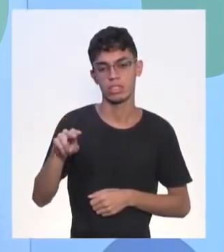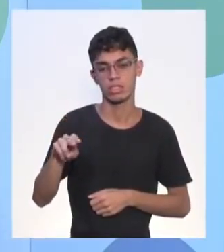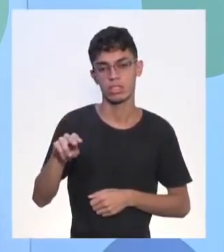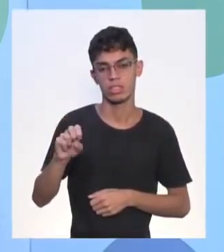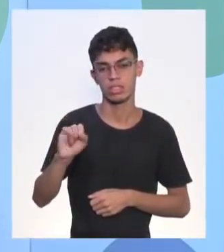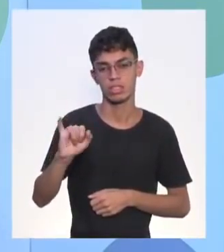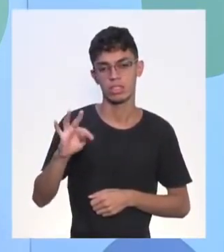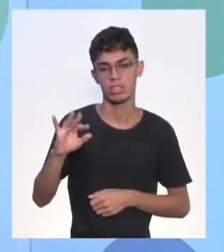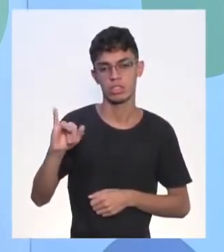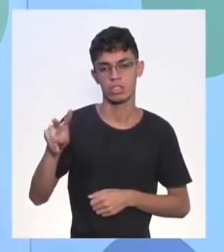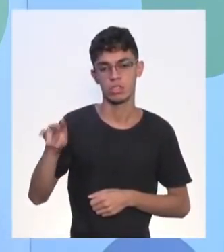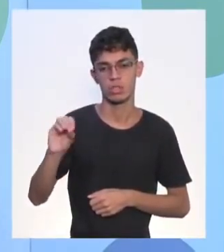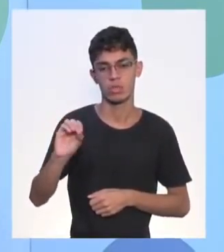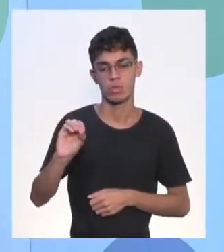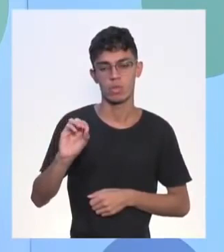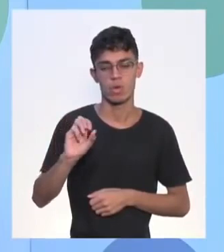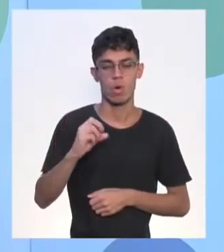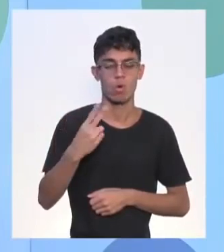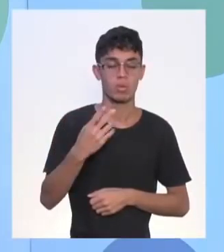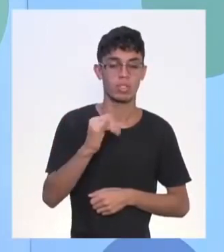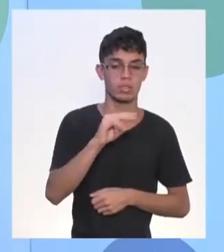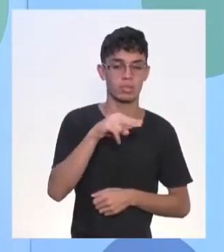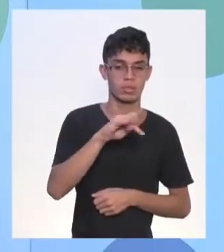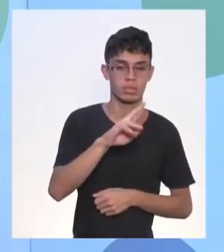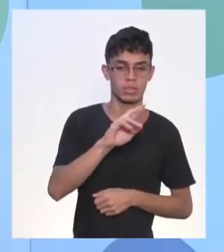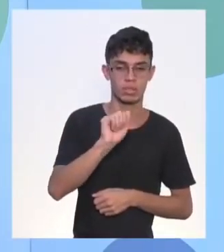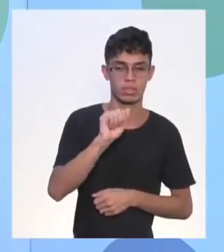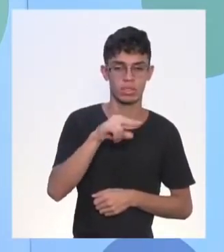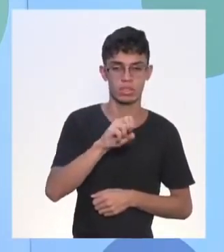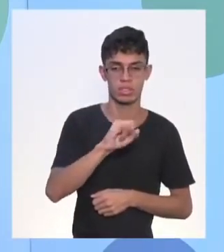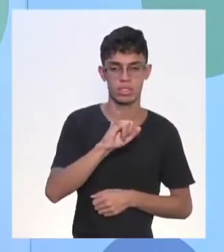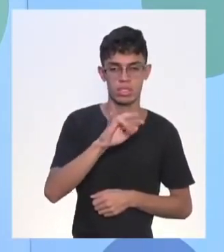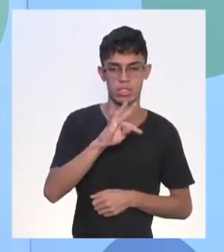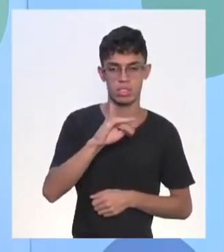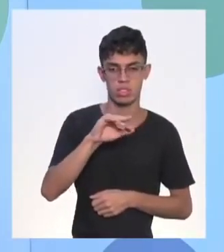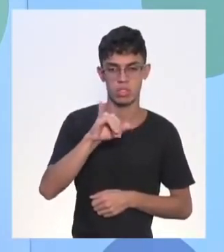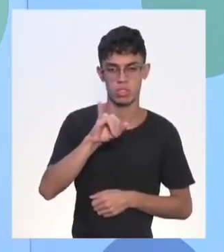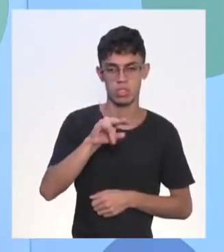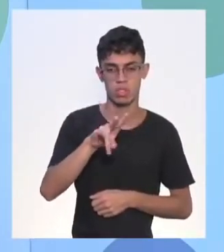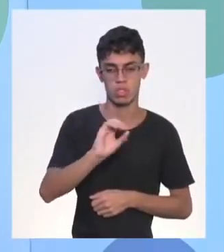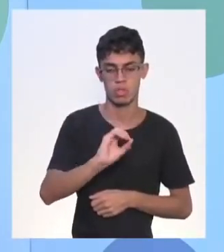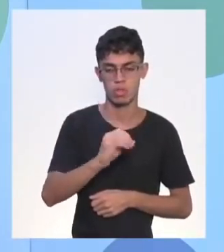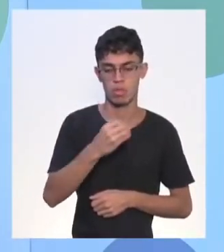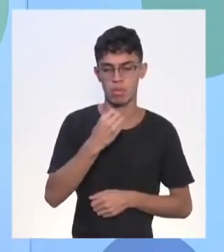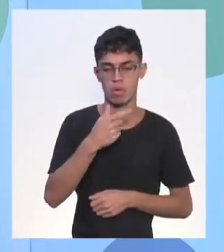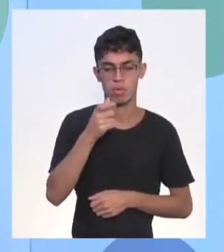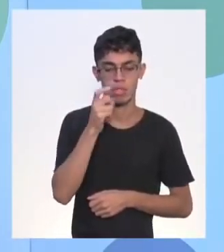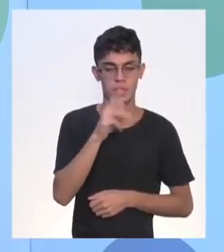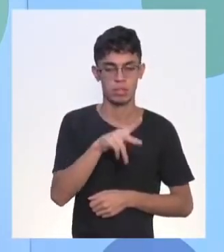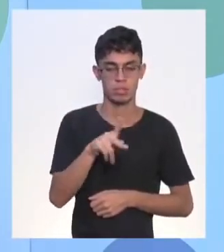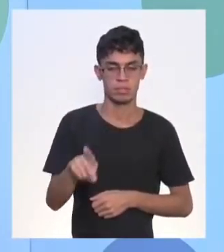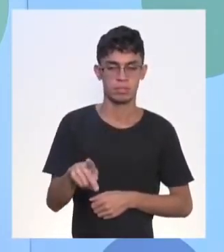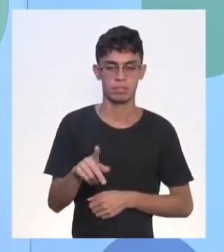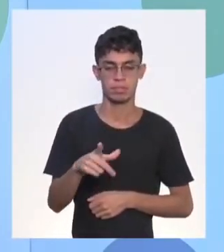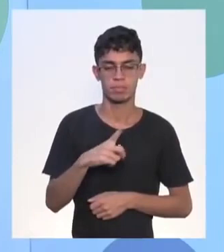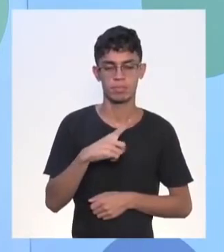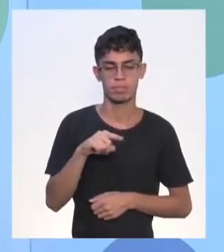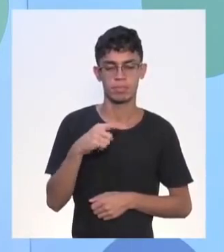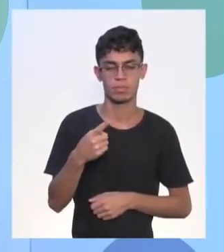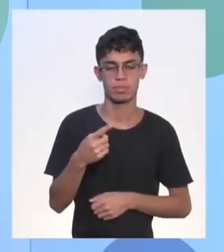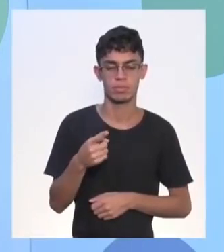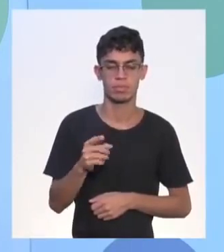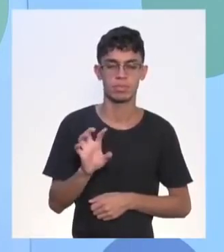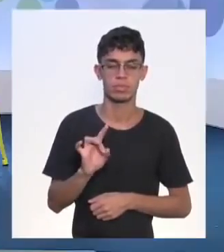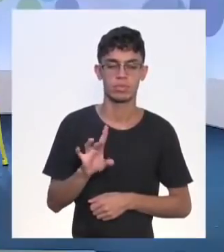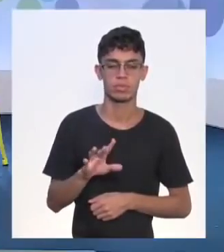engano. Então, ele é transitivo lá. Mas ele pode ser intransitivo também. Foi muito boa a observação da professora. Mais alguma observação? Não, era